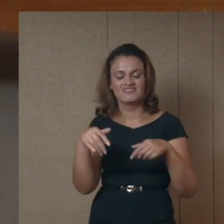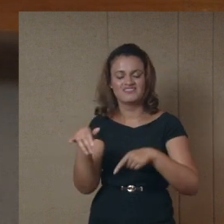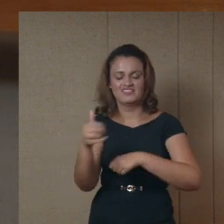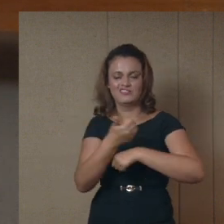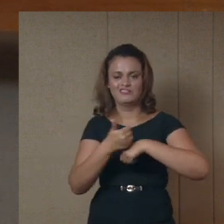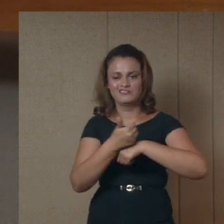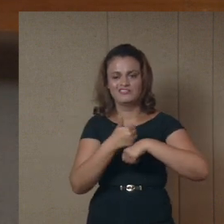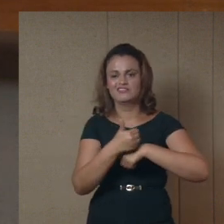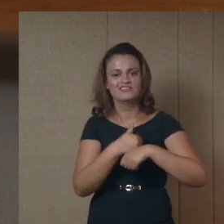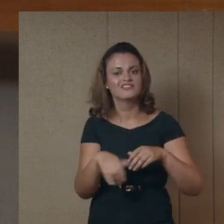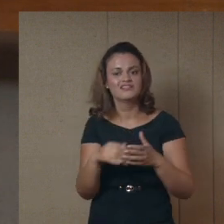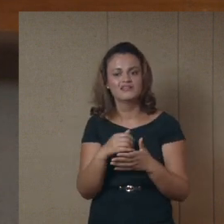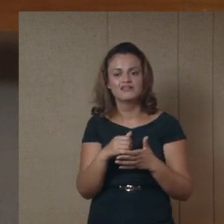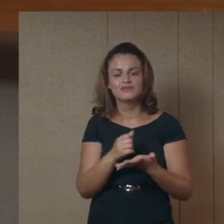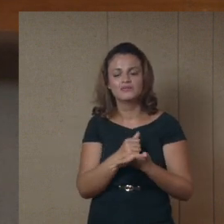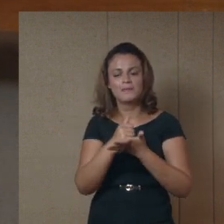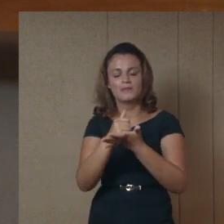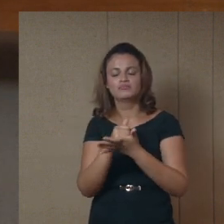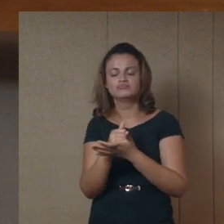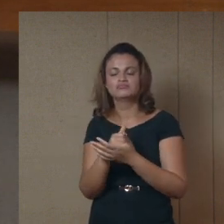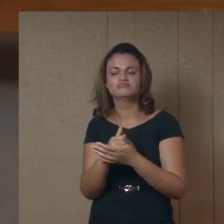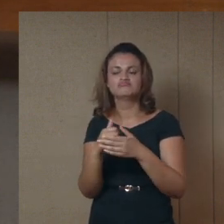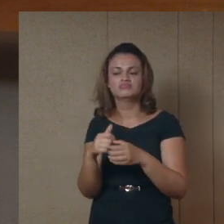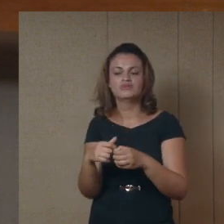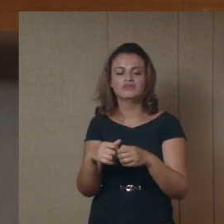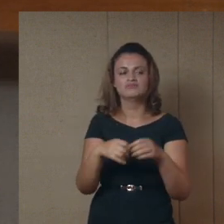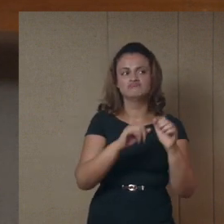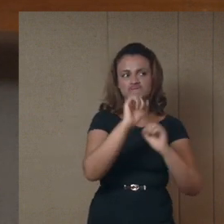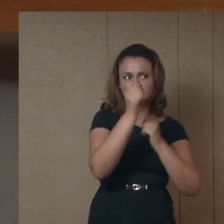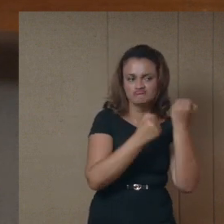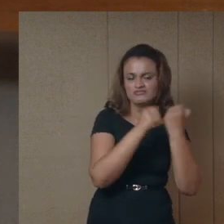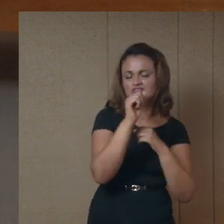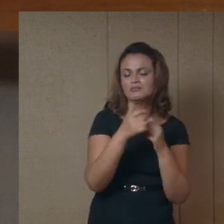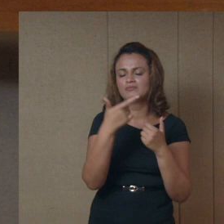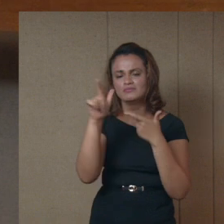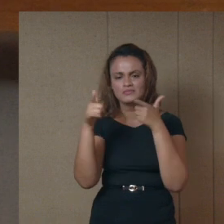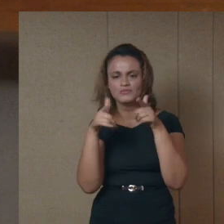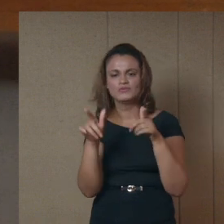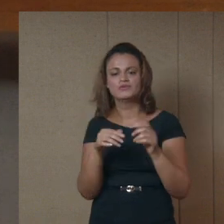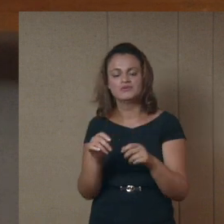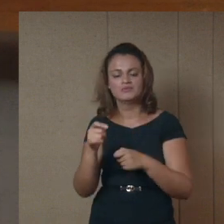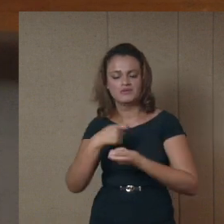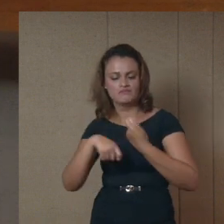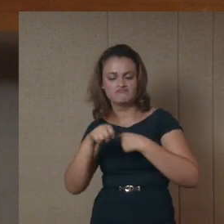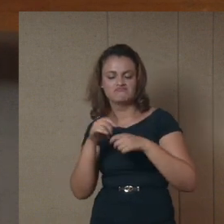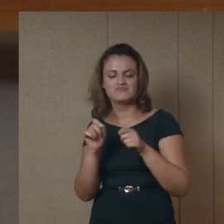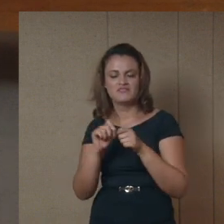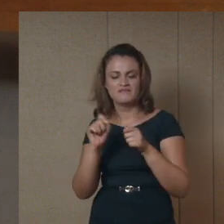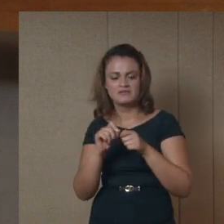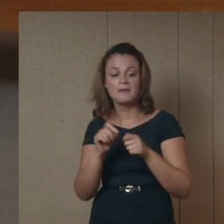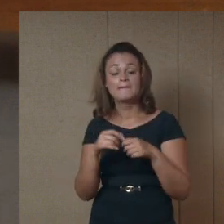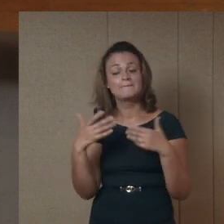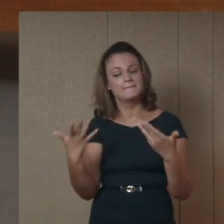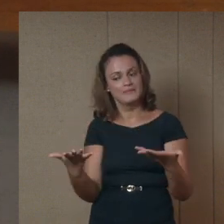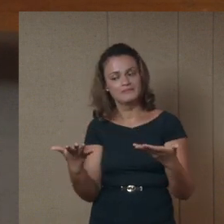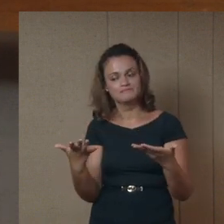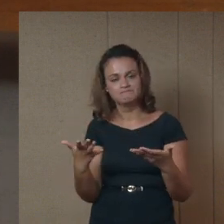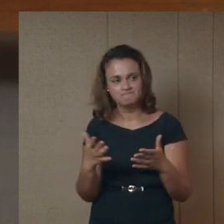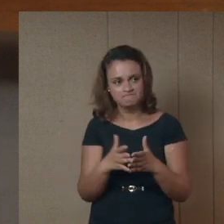secretaria é com as ações do urbano com as ações produtivas é pra que a gente possa é